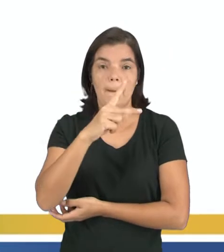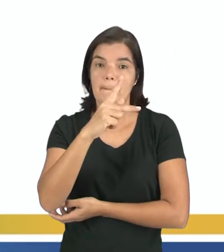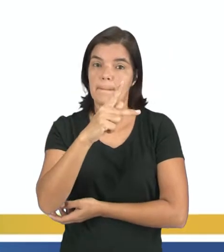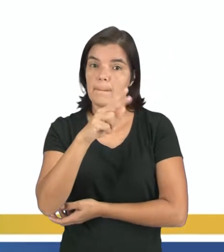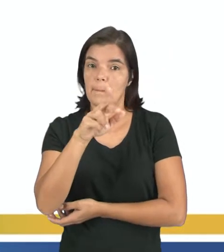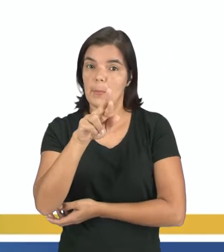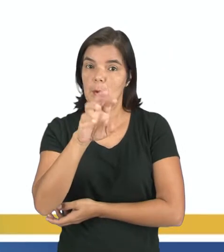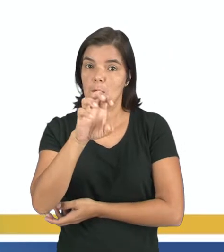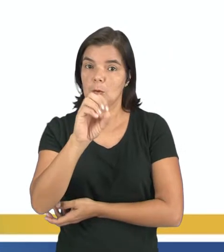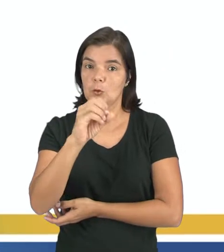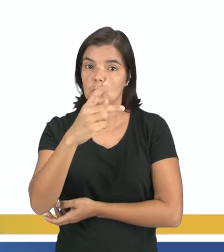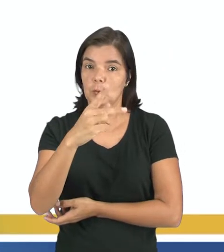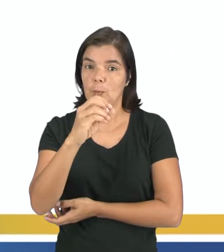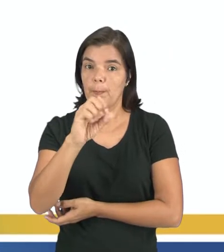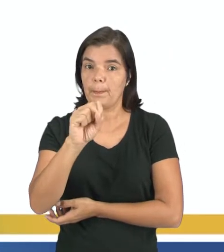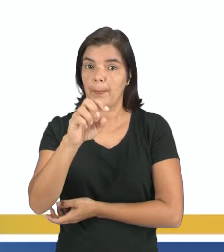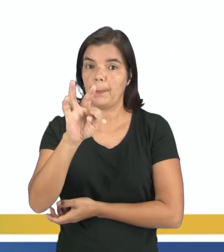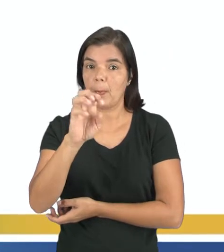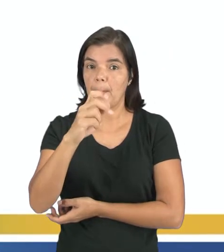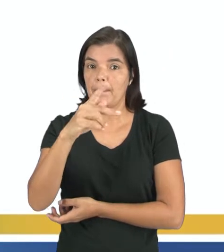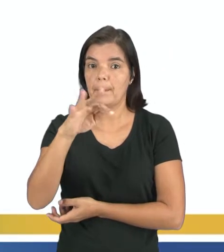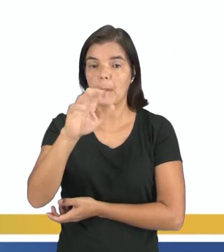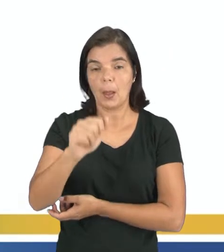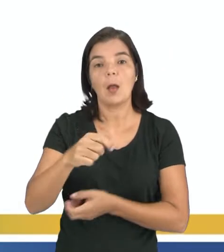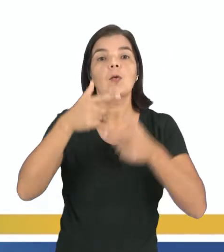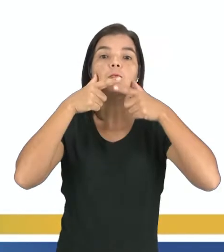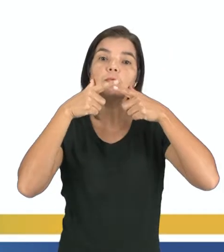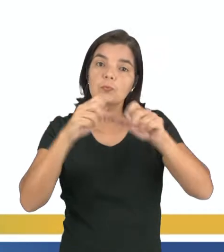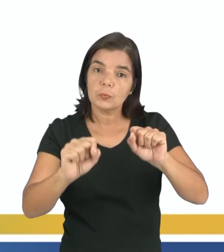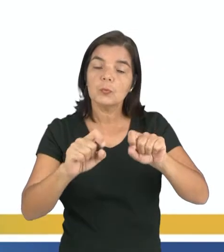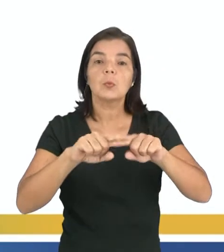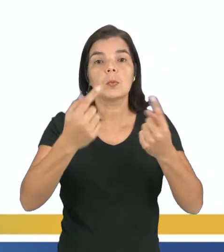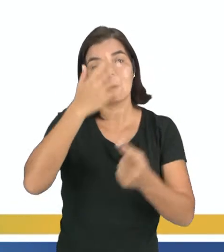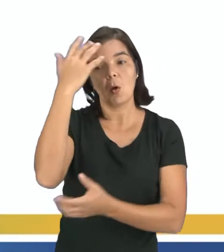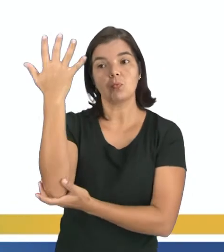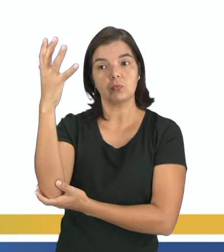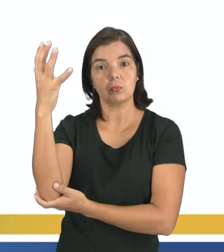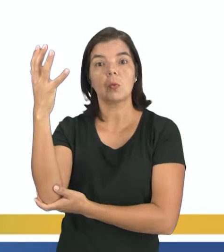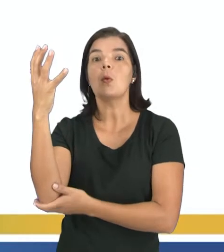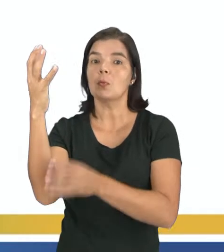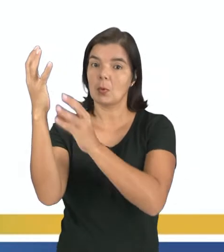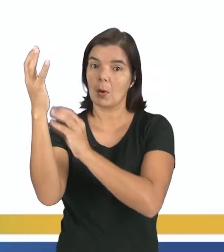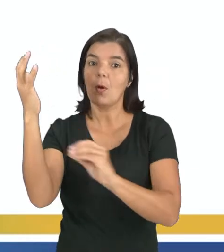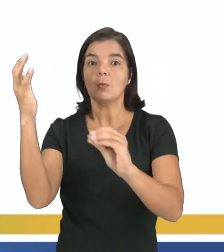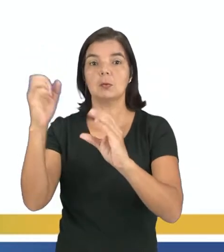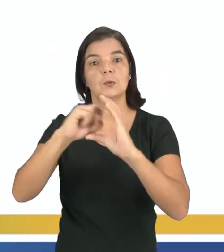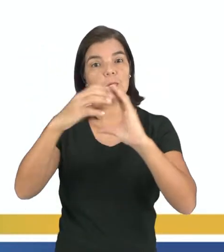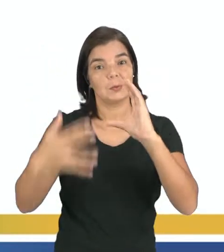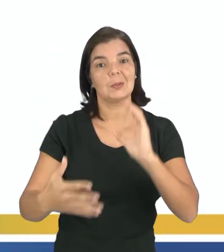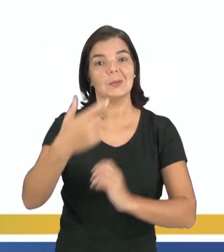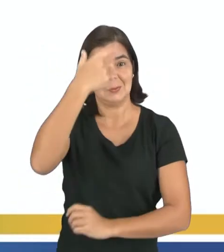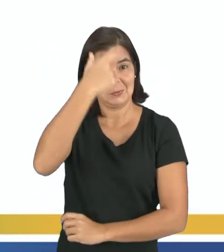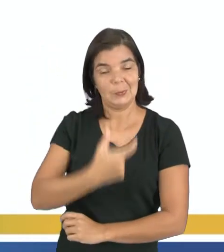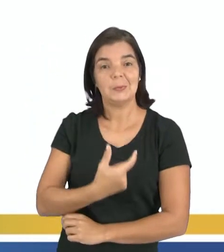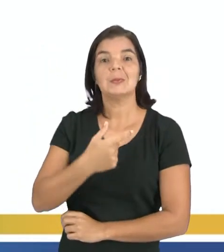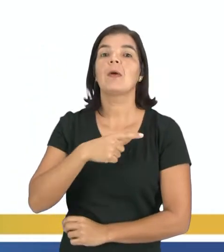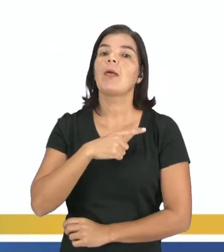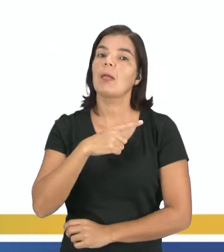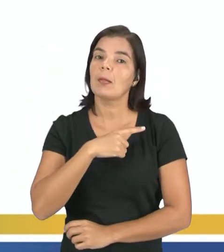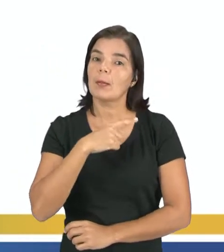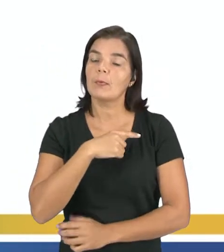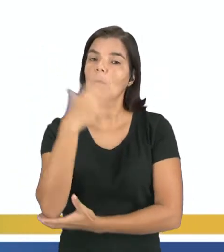prosopopeia, né? Da personificação, aquela figura de linguagem onde os seres inanimados, eles tomam as características humanas. Então, ali nós temos